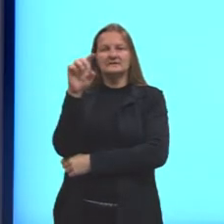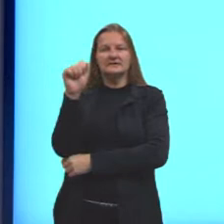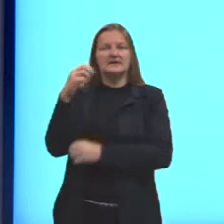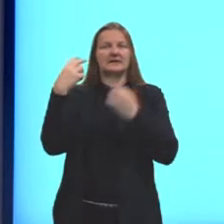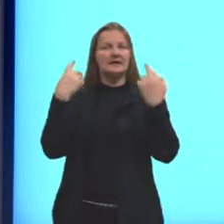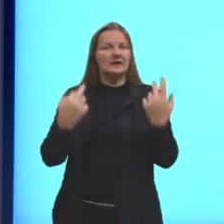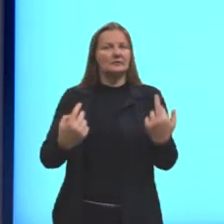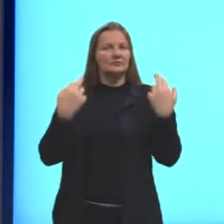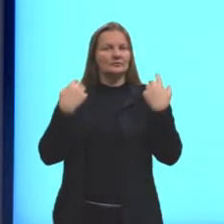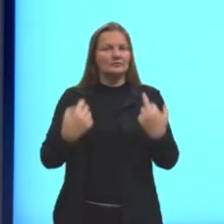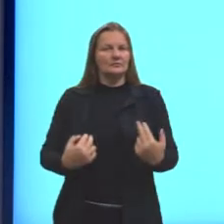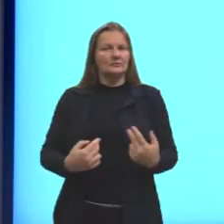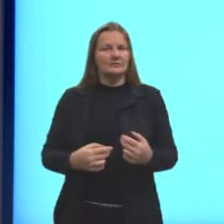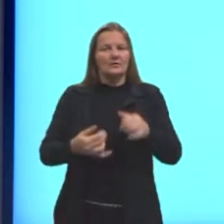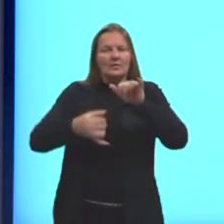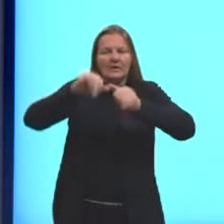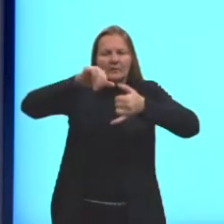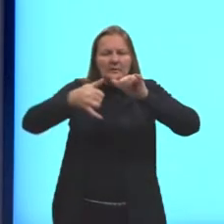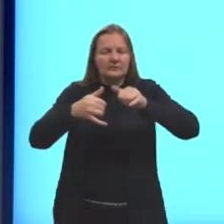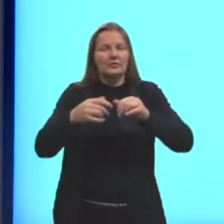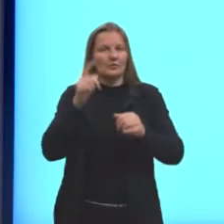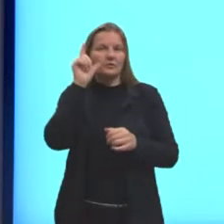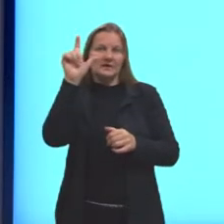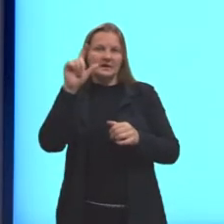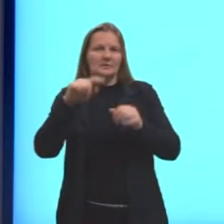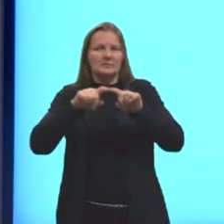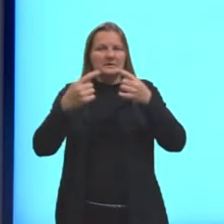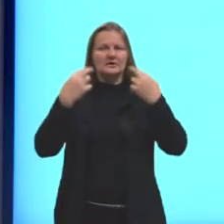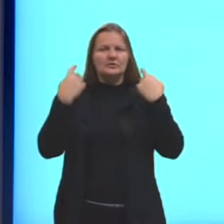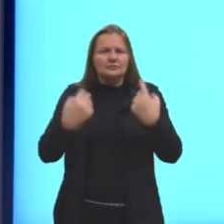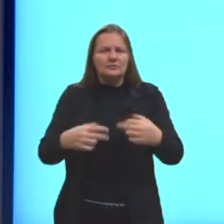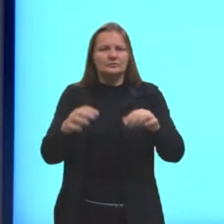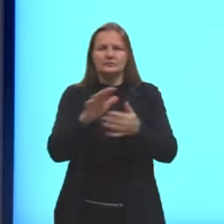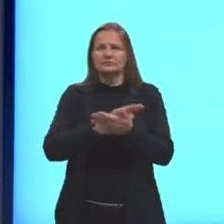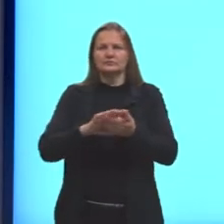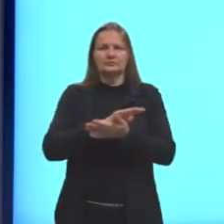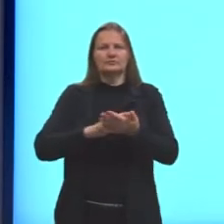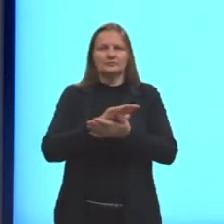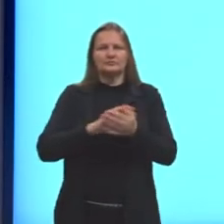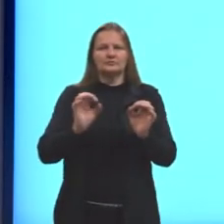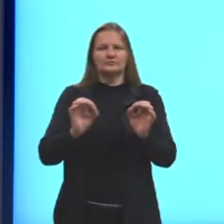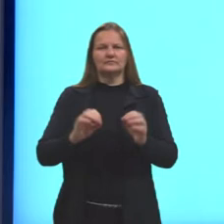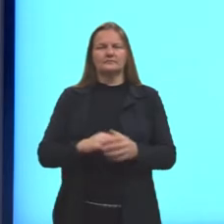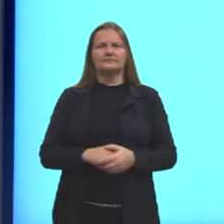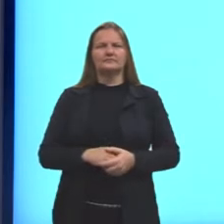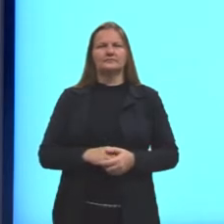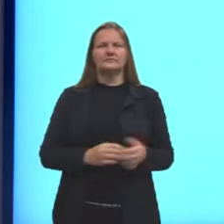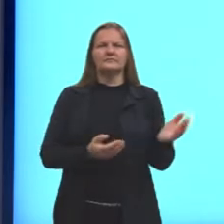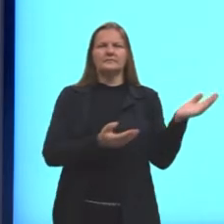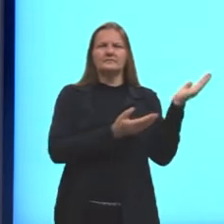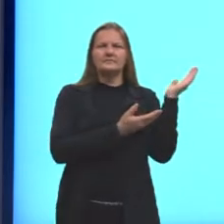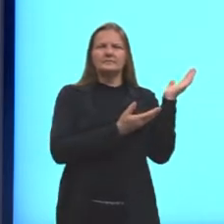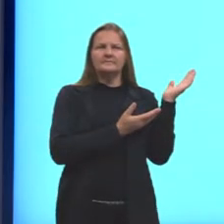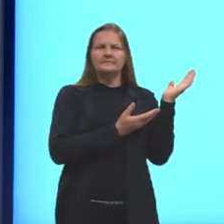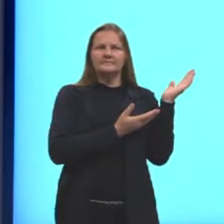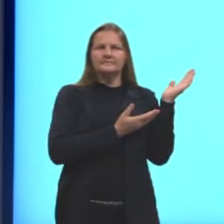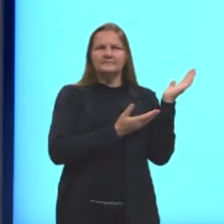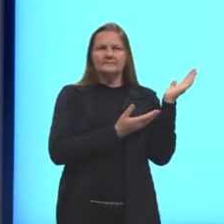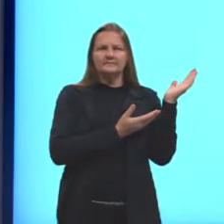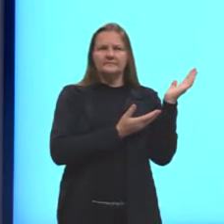né de laboratório tá essa carga elementar a gente chama de e né esse valor aqui tá